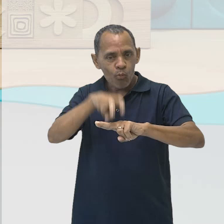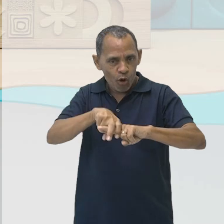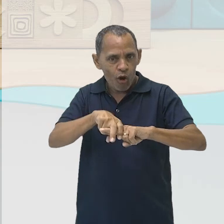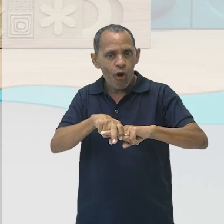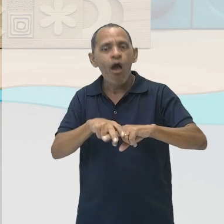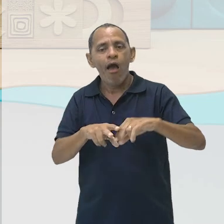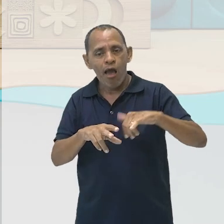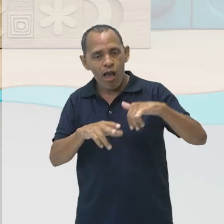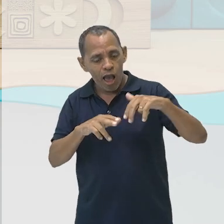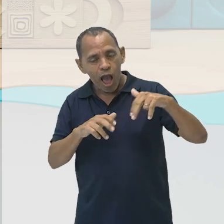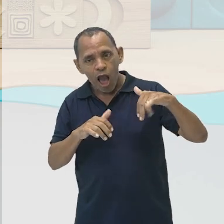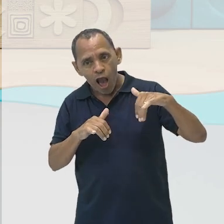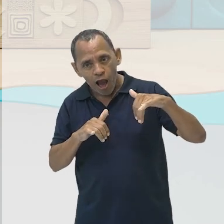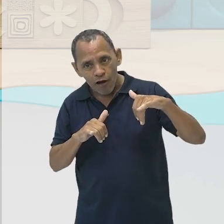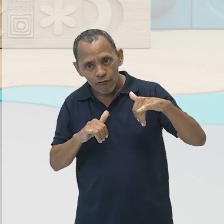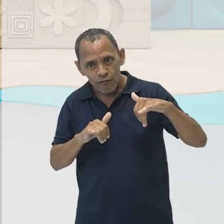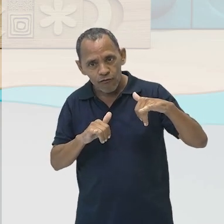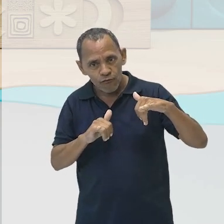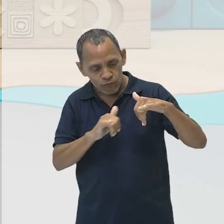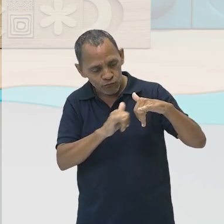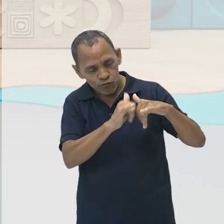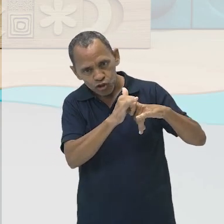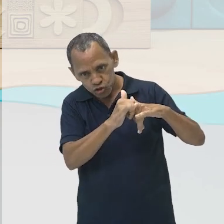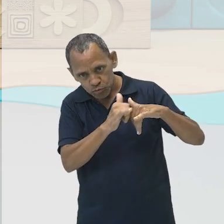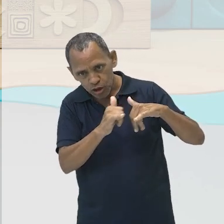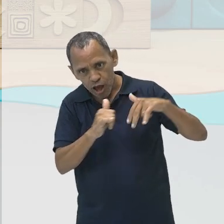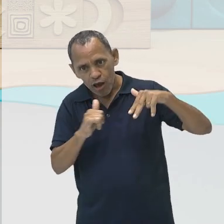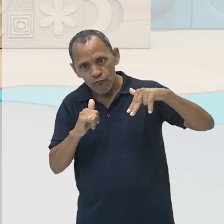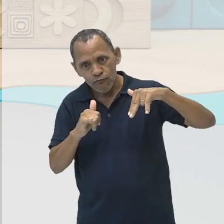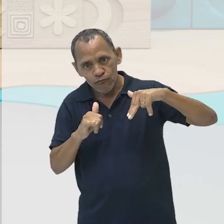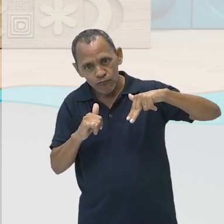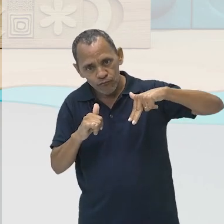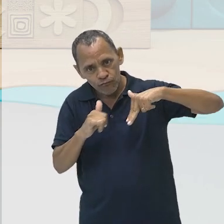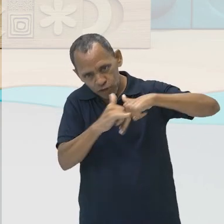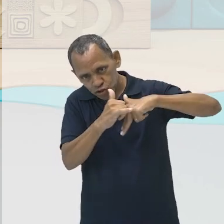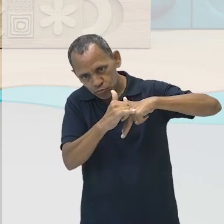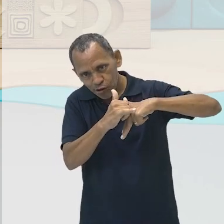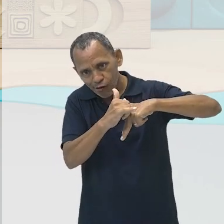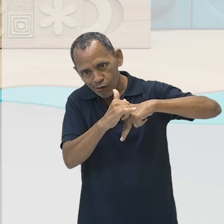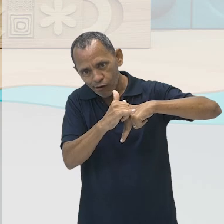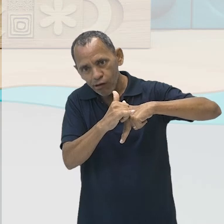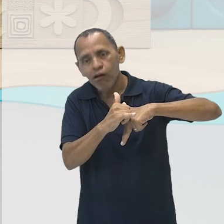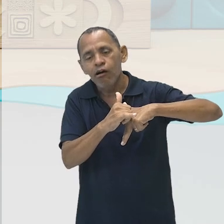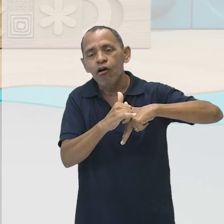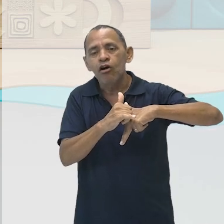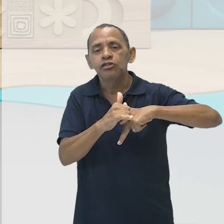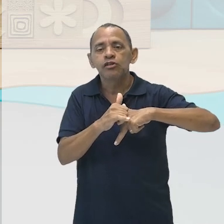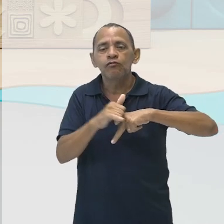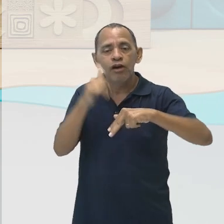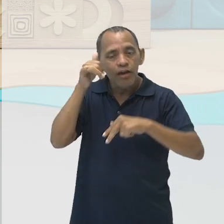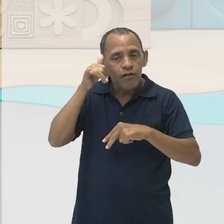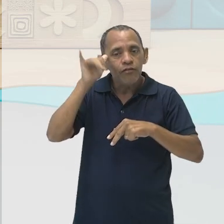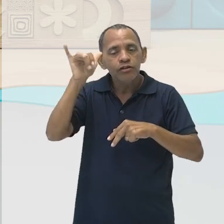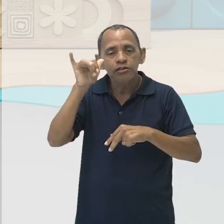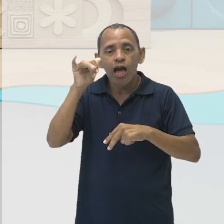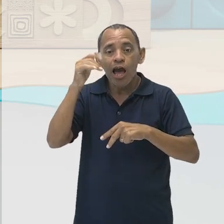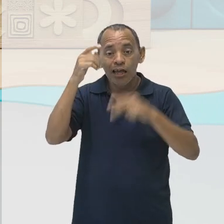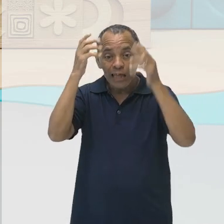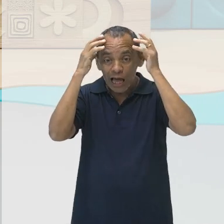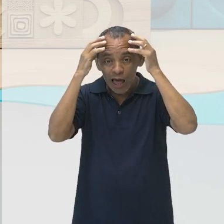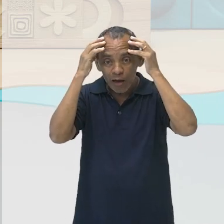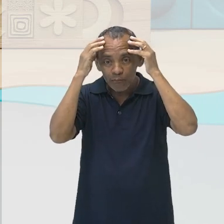e para baixo, nada de mandar ela colocar o narizinho lá para cima, não. Levemente para frente e para baixo. E você